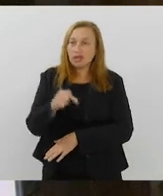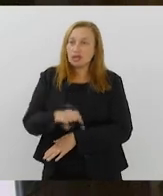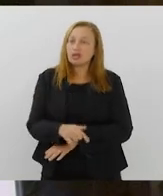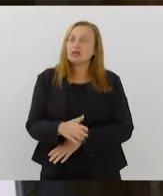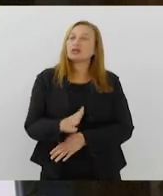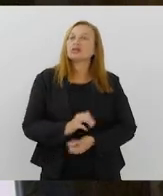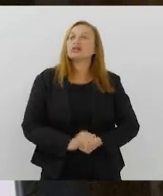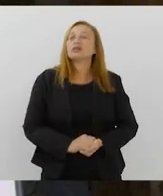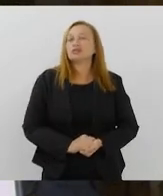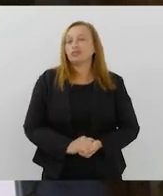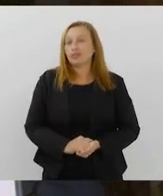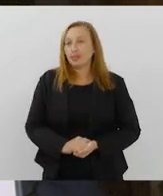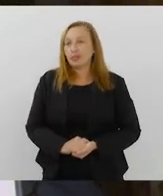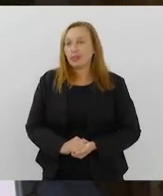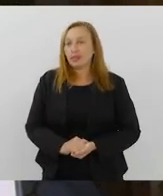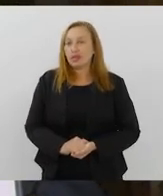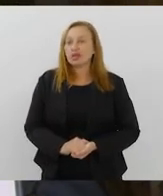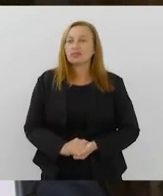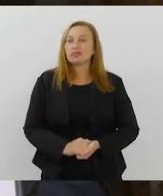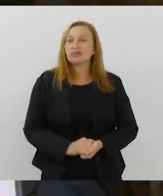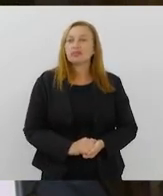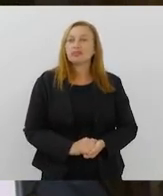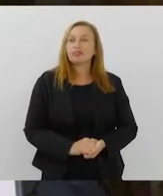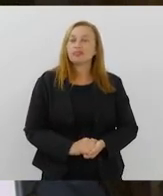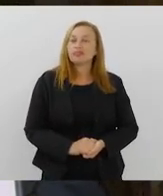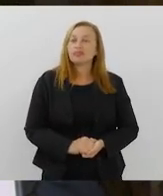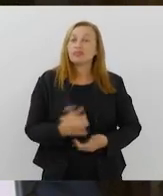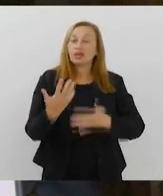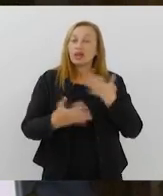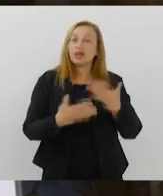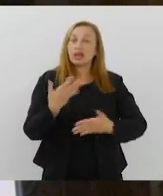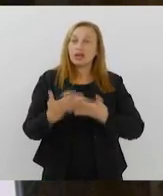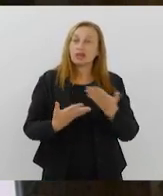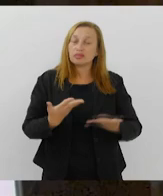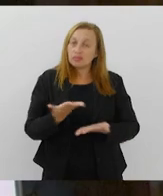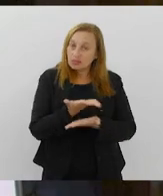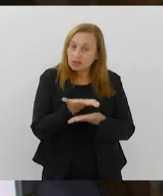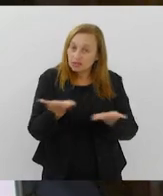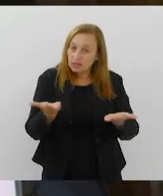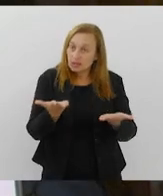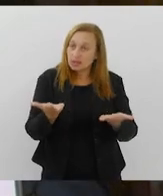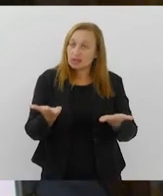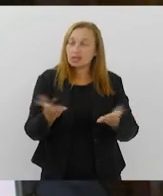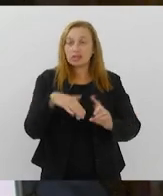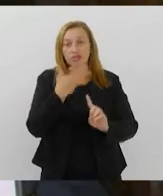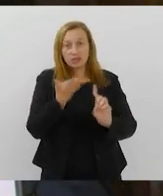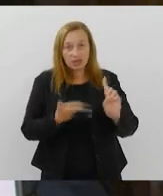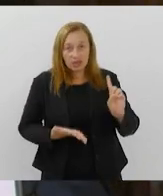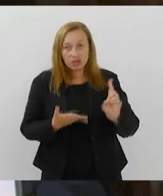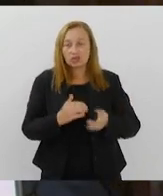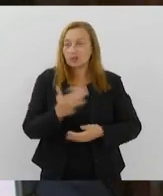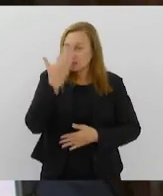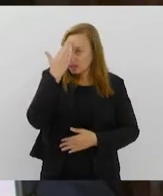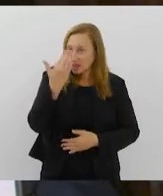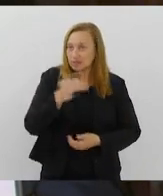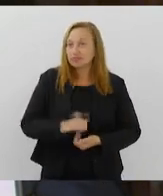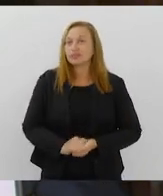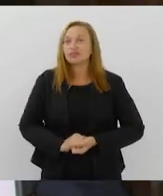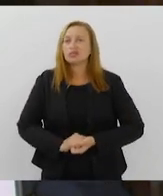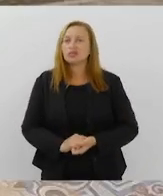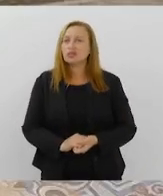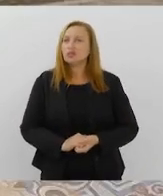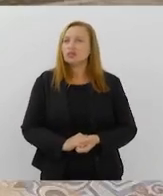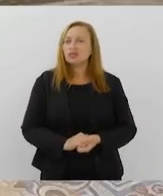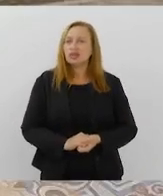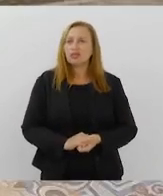coloco respeitosamente à presença dos senhores, né, nessa homenagem. Muito obrigado. Obrigado, doutor.